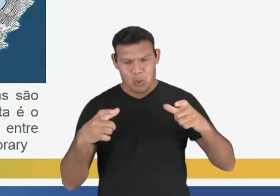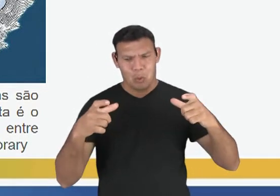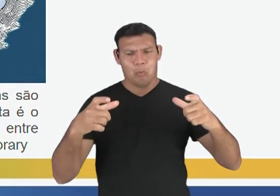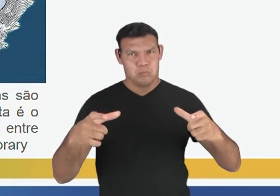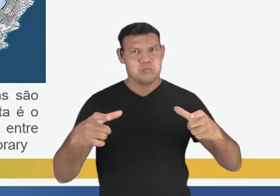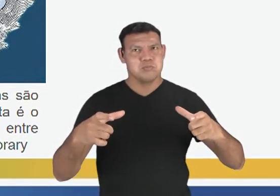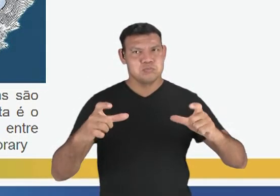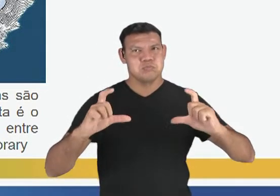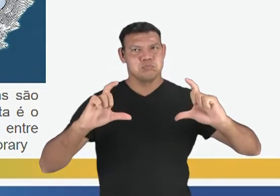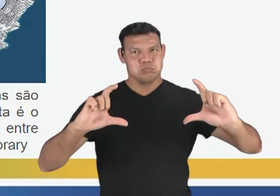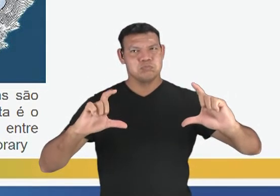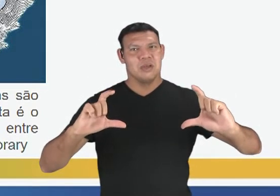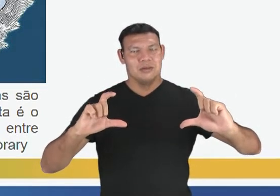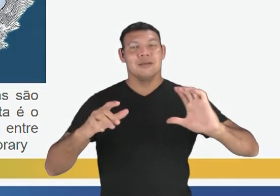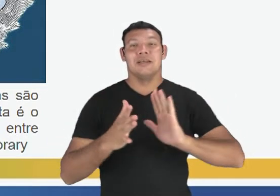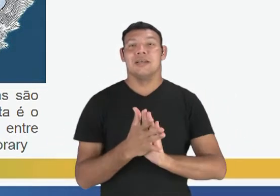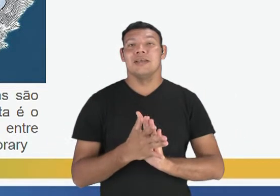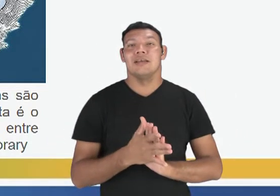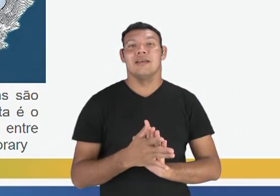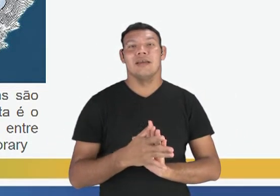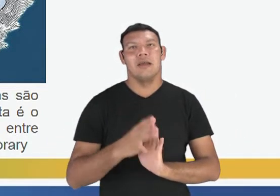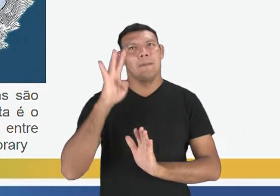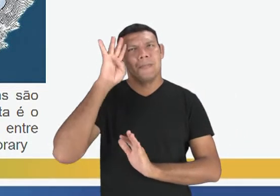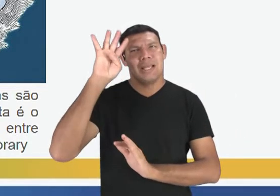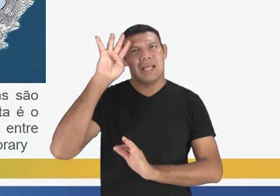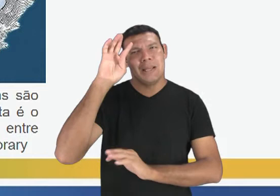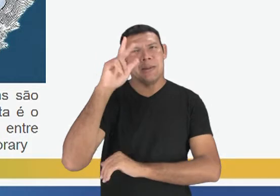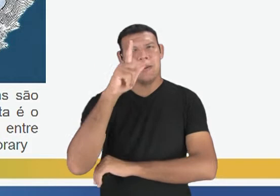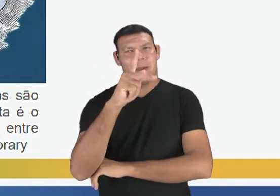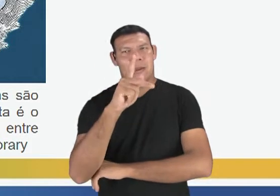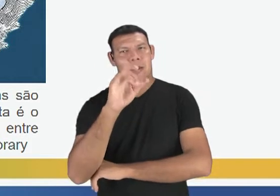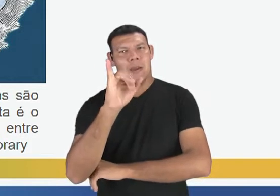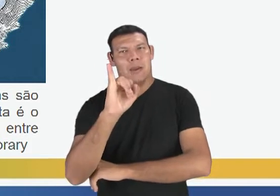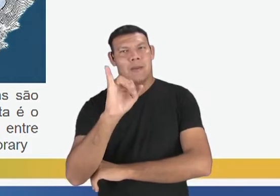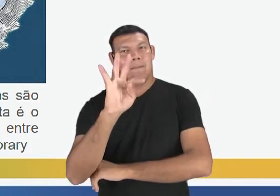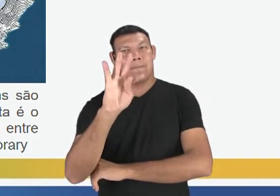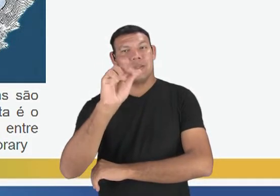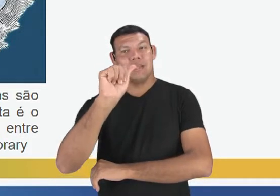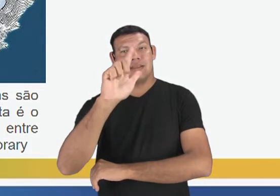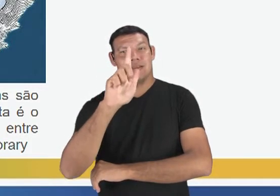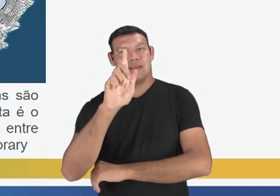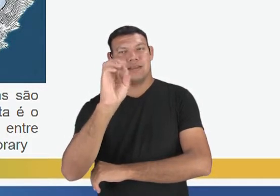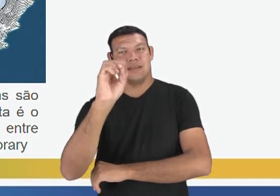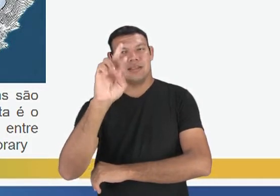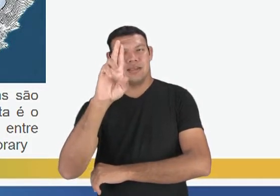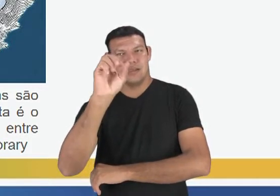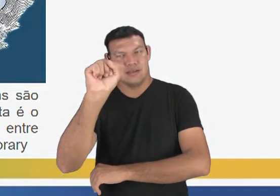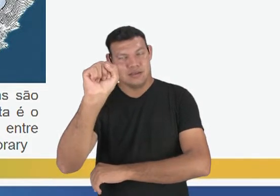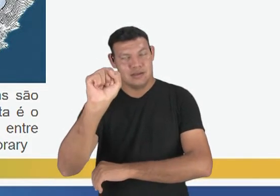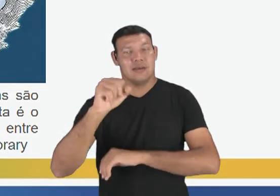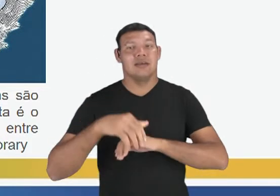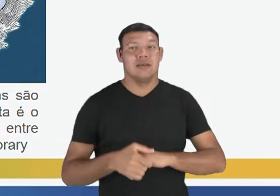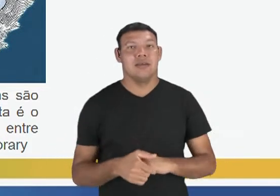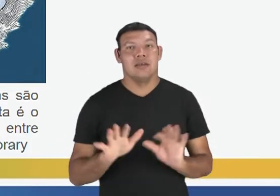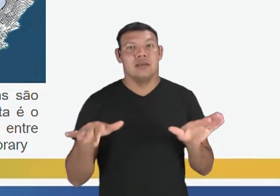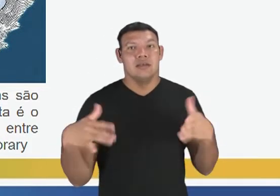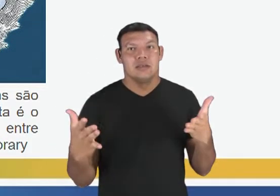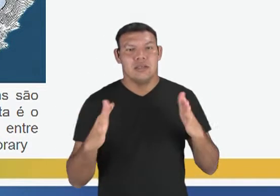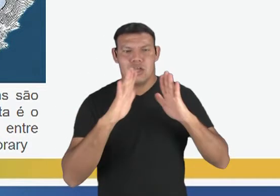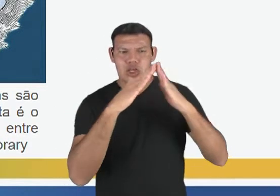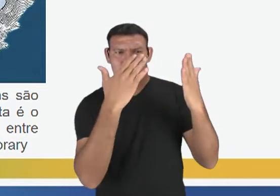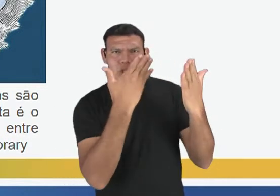Questiona-se se foi o próprio Pitágoras ou alguém próximo a ele que concebeu essa ideia. Mas o que se sabe é que a